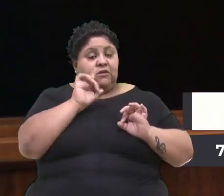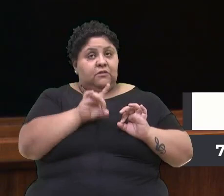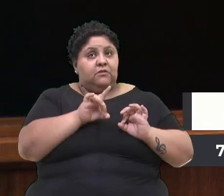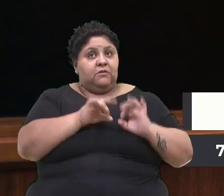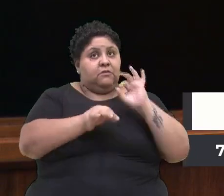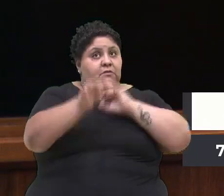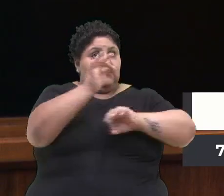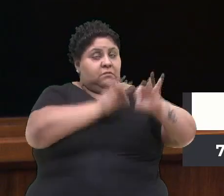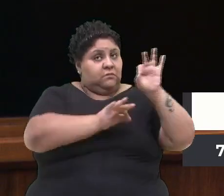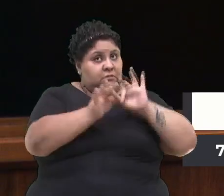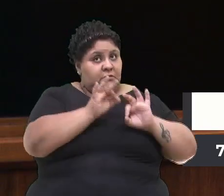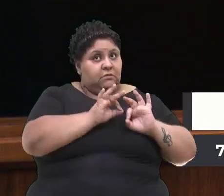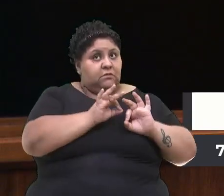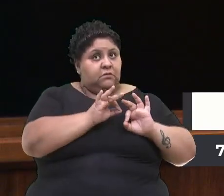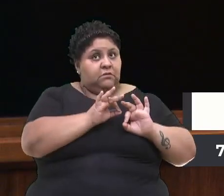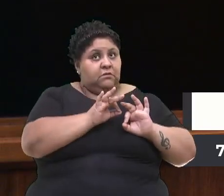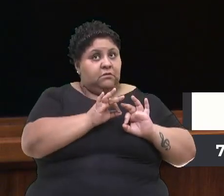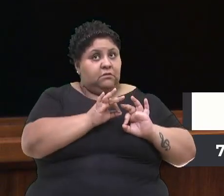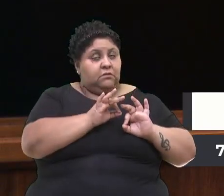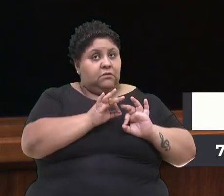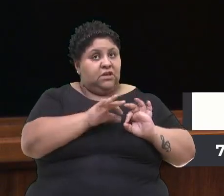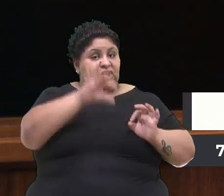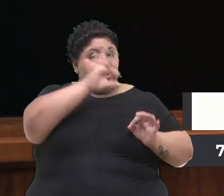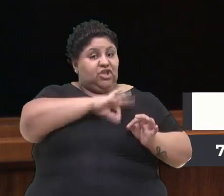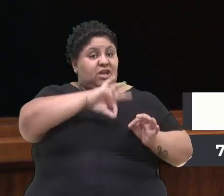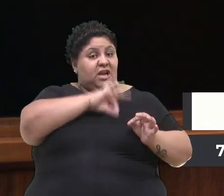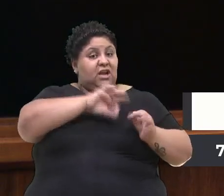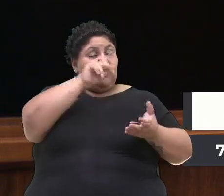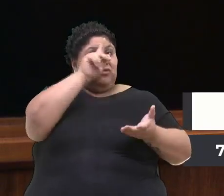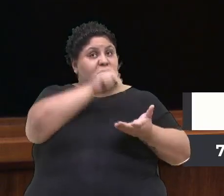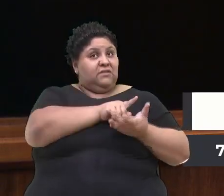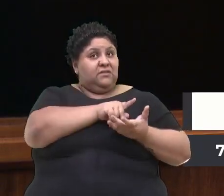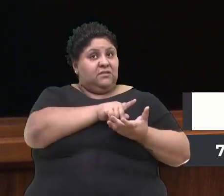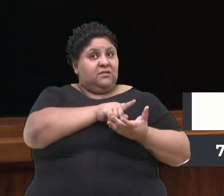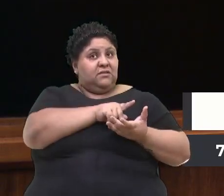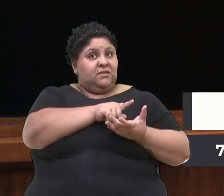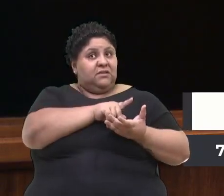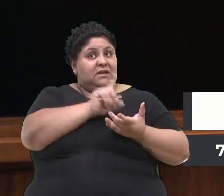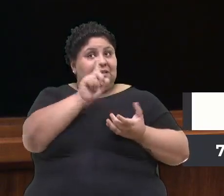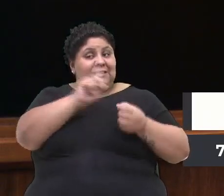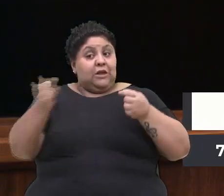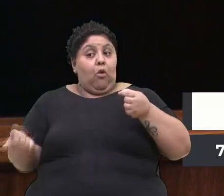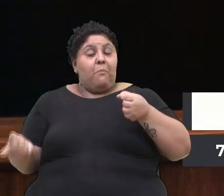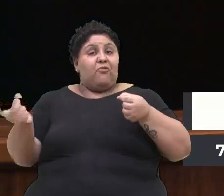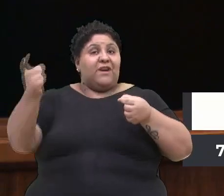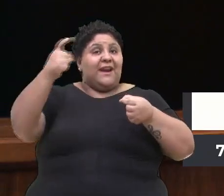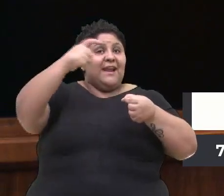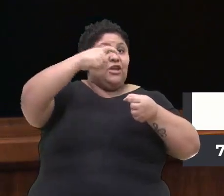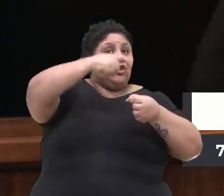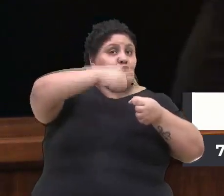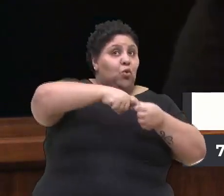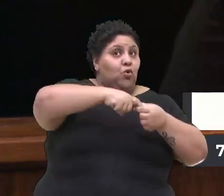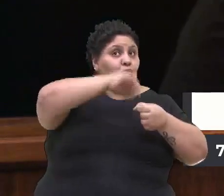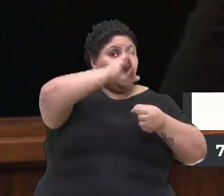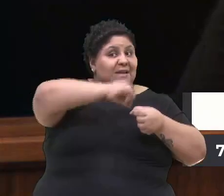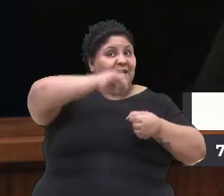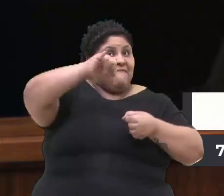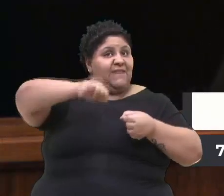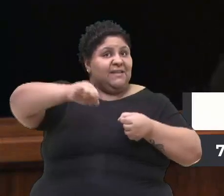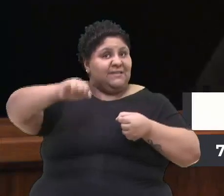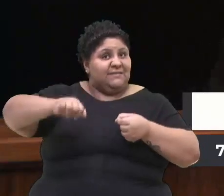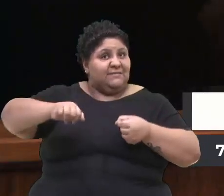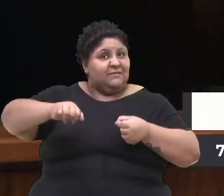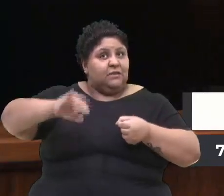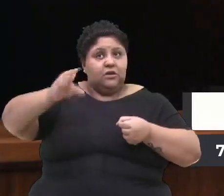reajuste, aliás, de ganho real, e é uma reposição da inflação. Então, com